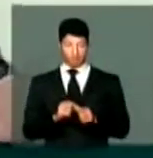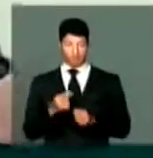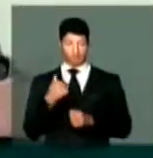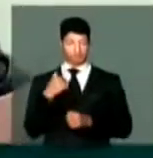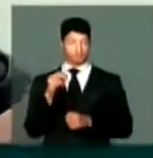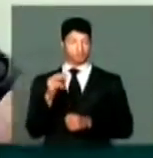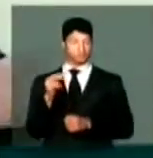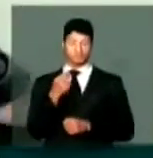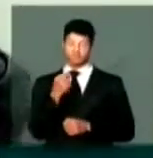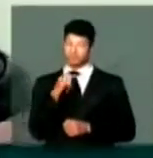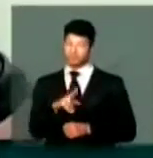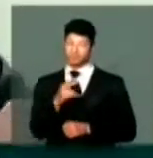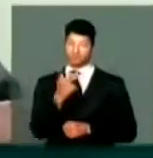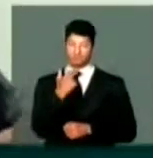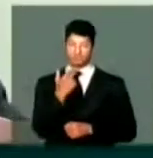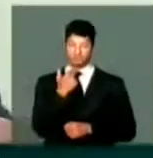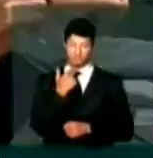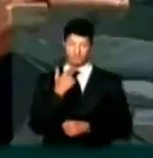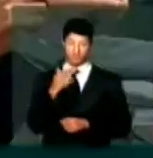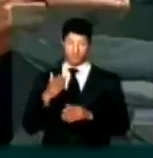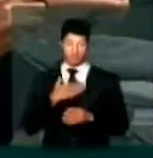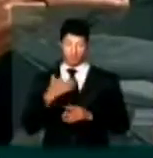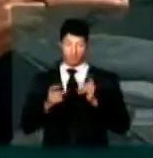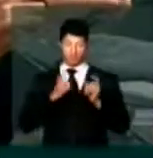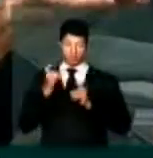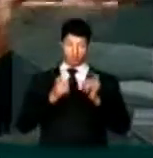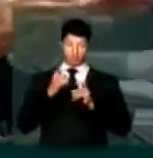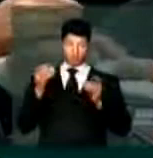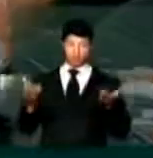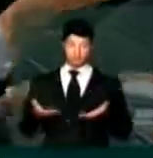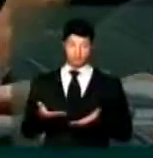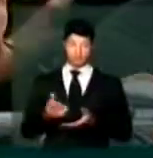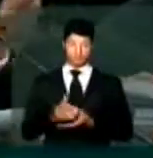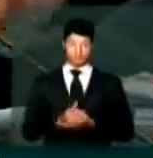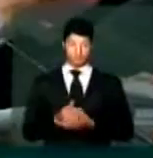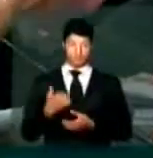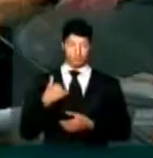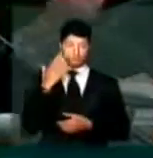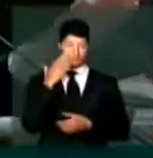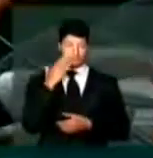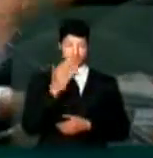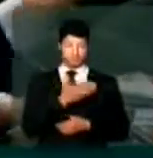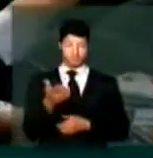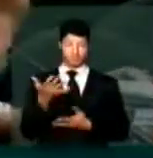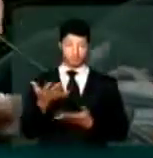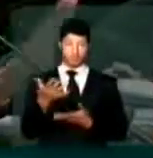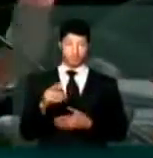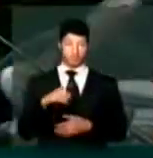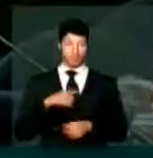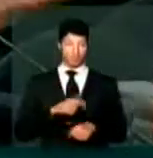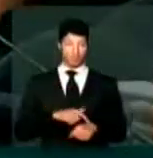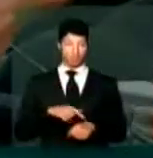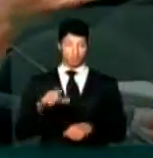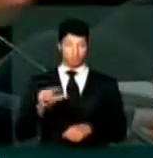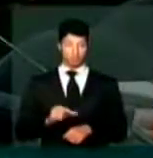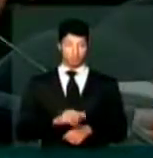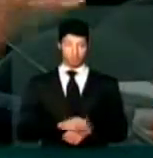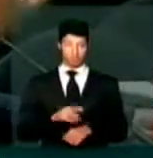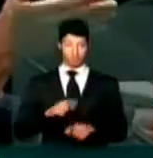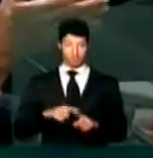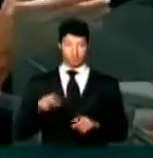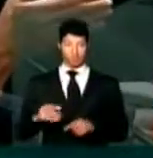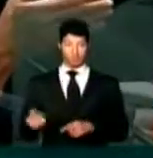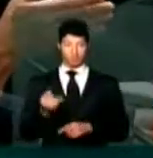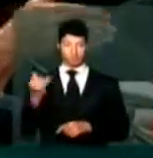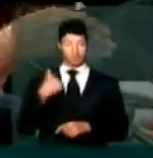eu não vou. E a outra preocupação minha é que hoje, tá? Eu sei que nós estamos perdendo tempo, mas o tema é muito Não, não, importante.